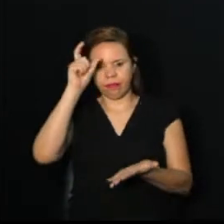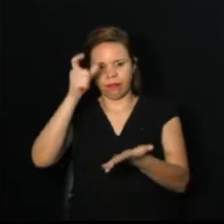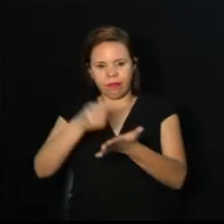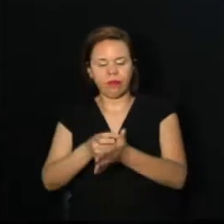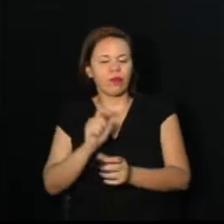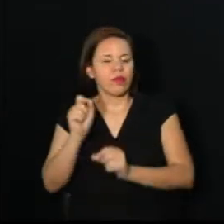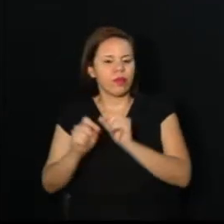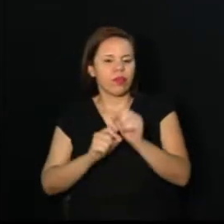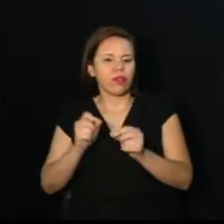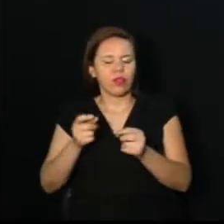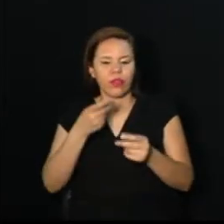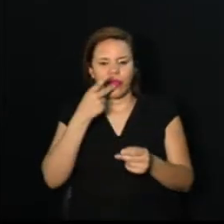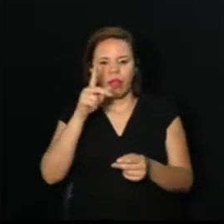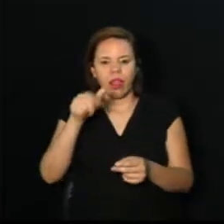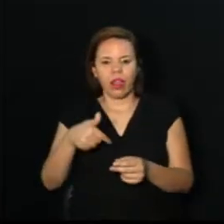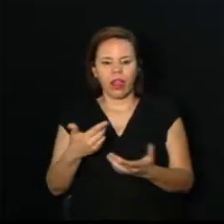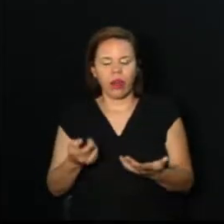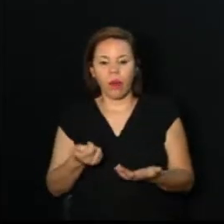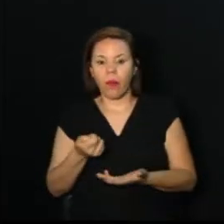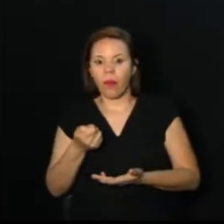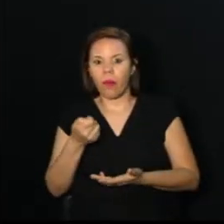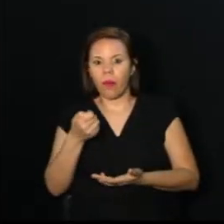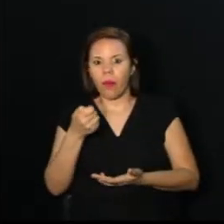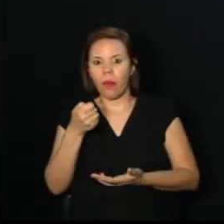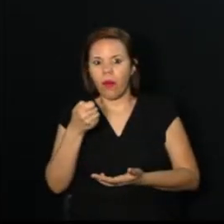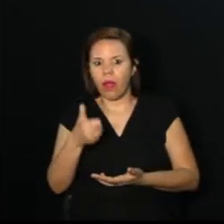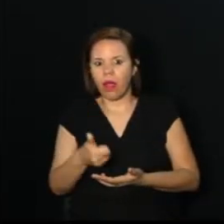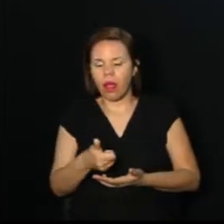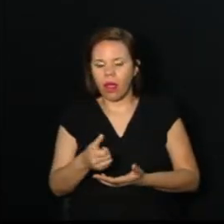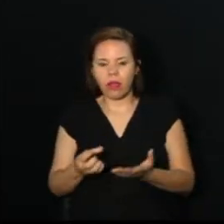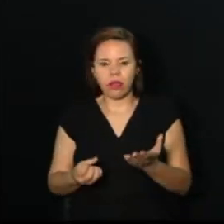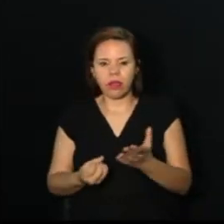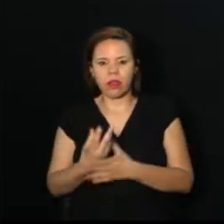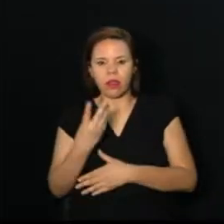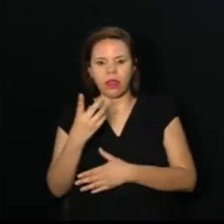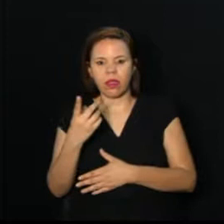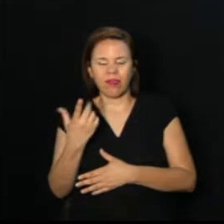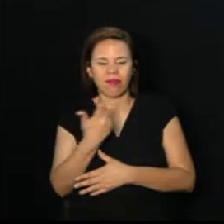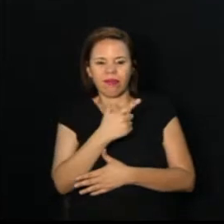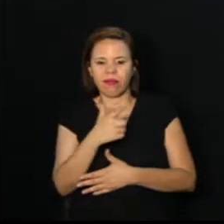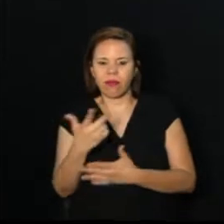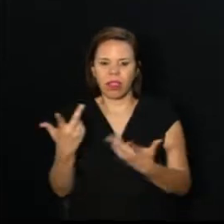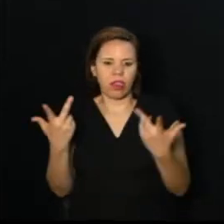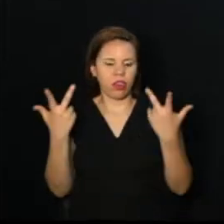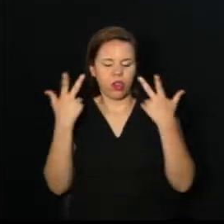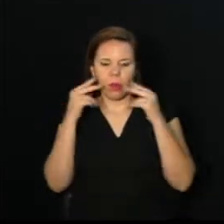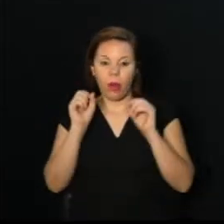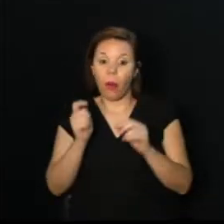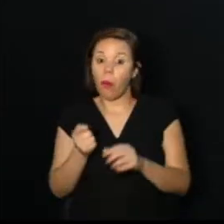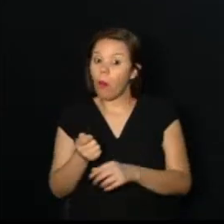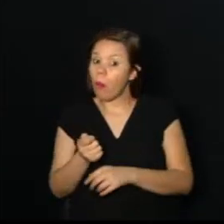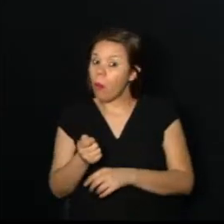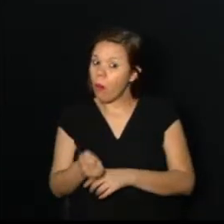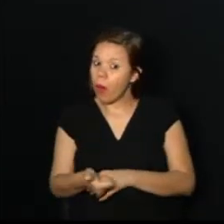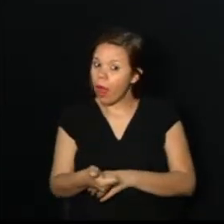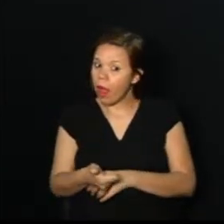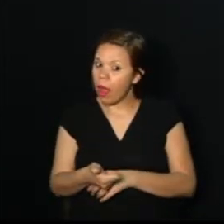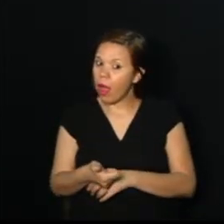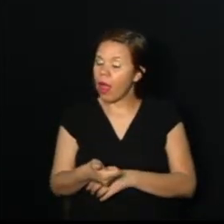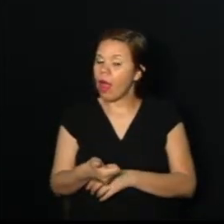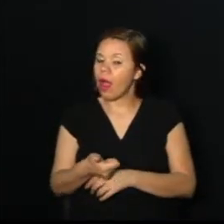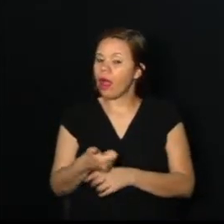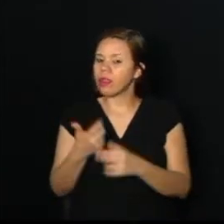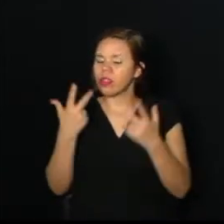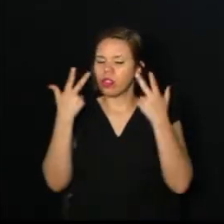o que a gente chama de quase lá. Ela é quase a normalidade. Ela é quase o